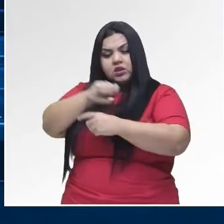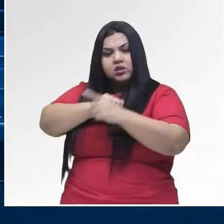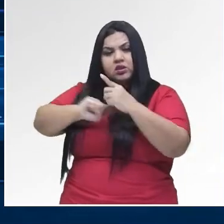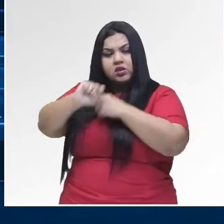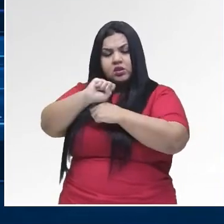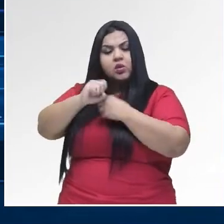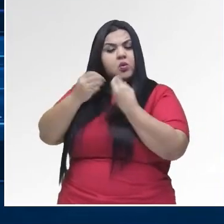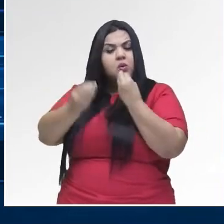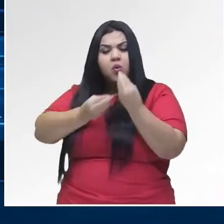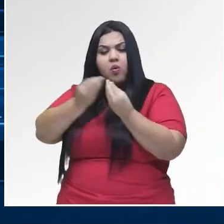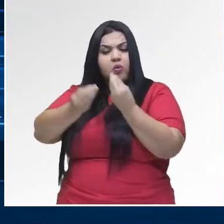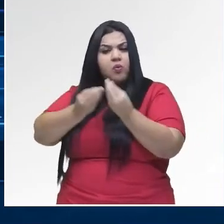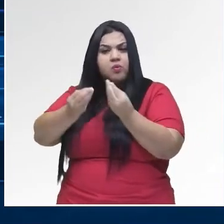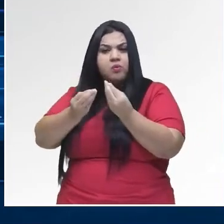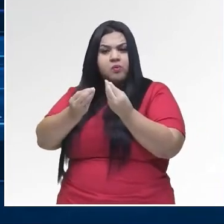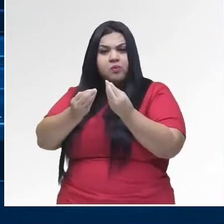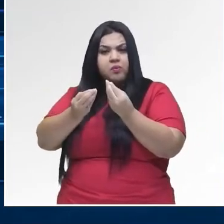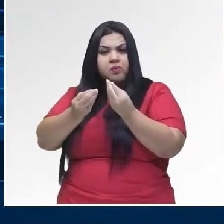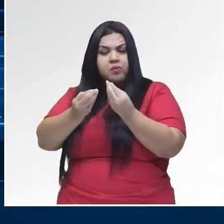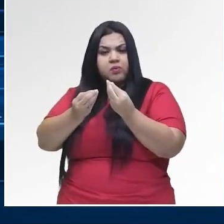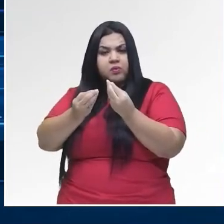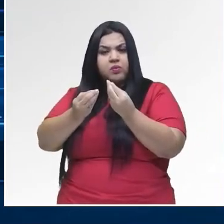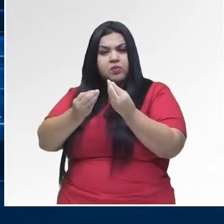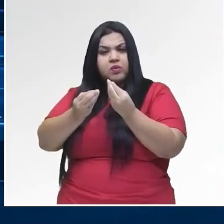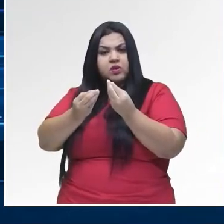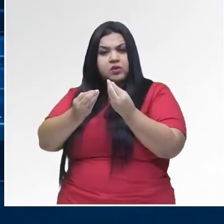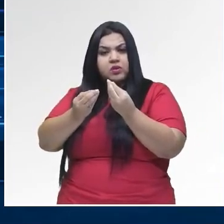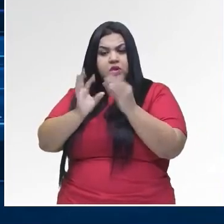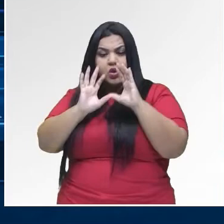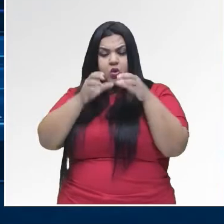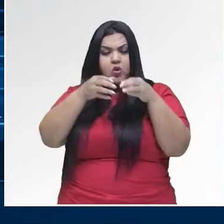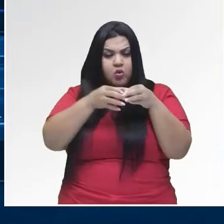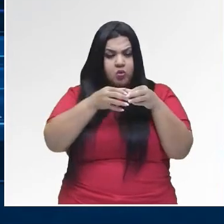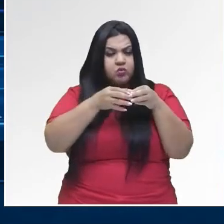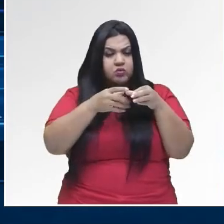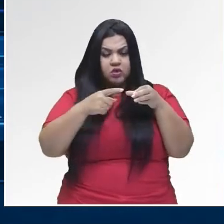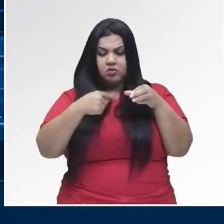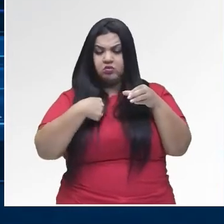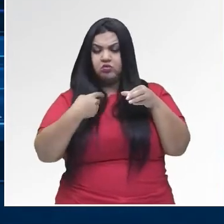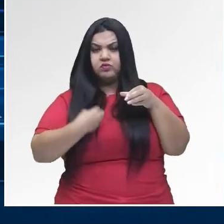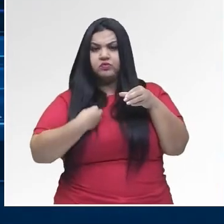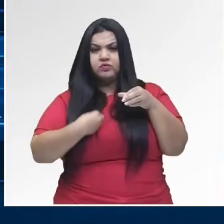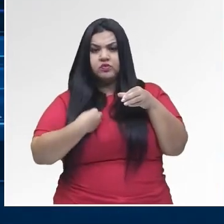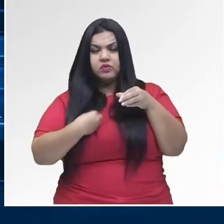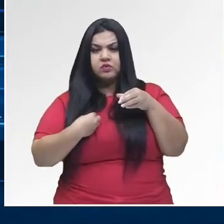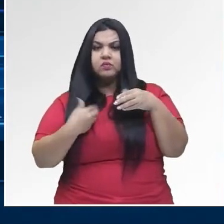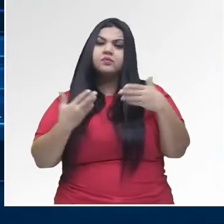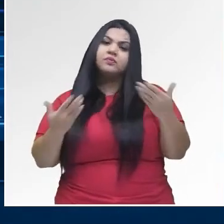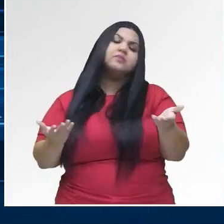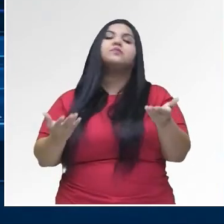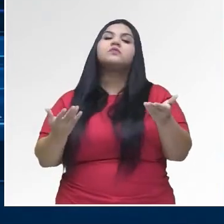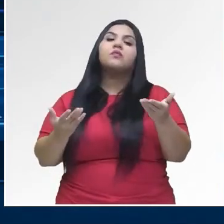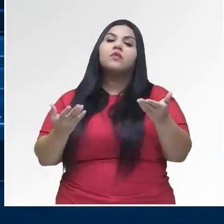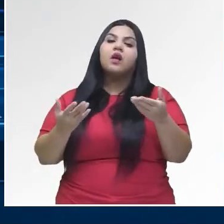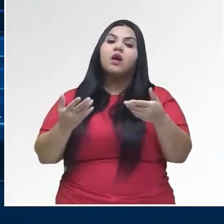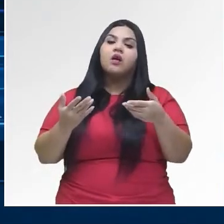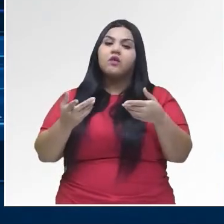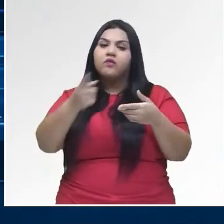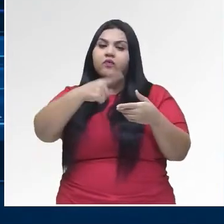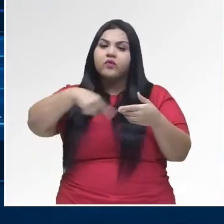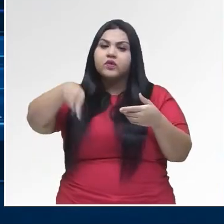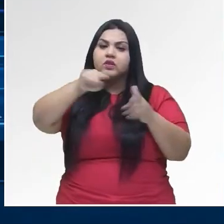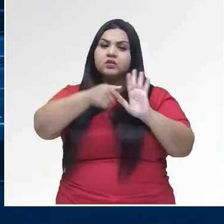aí dentro desse grupo chamado comunidade na qual eu vivo? Não é? Quando vocês se apresentam